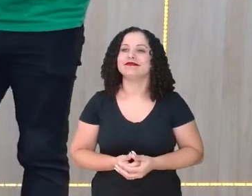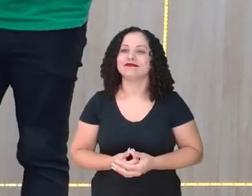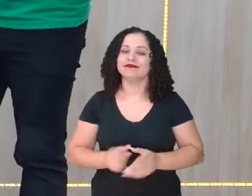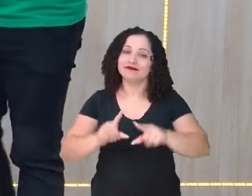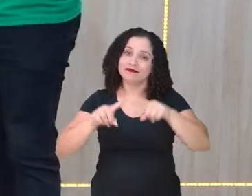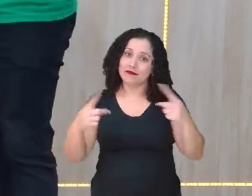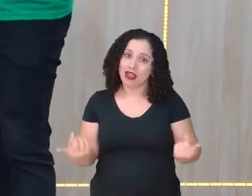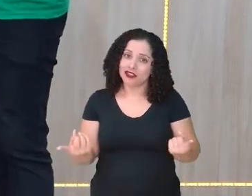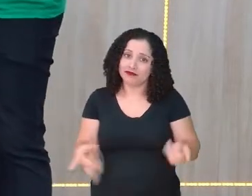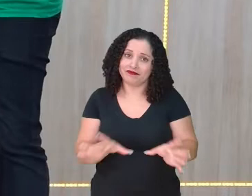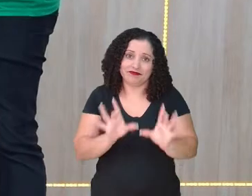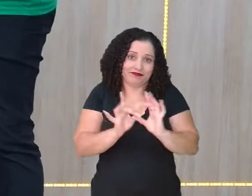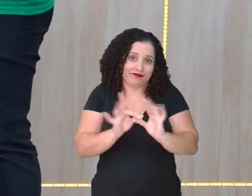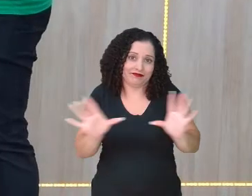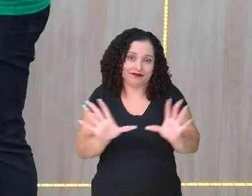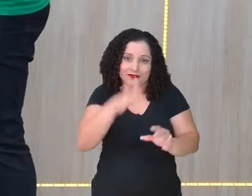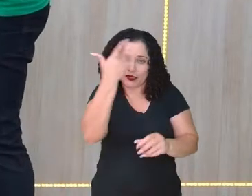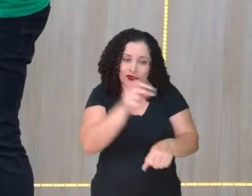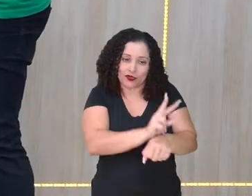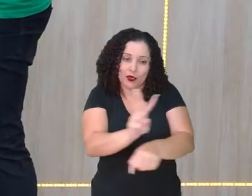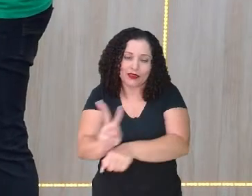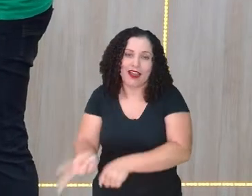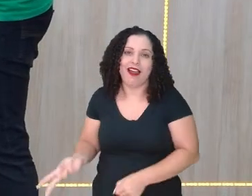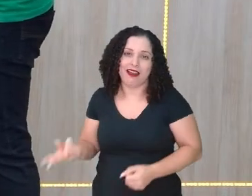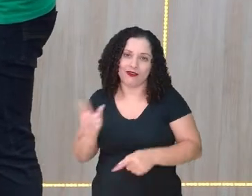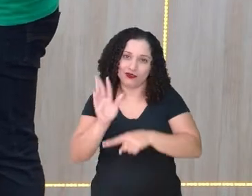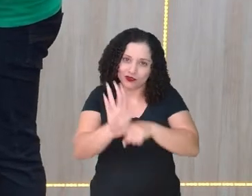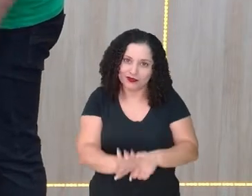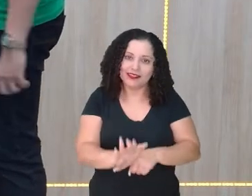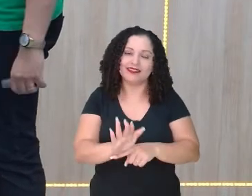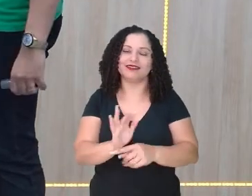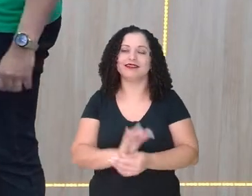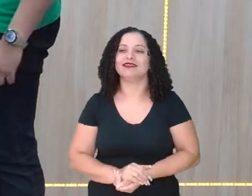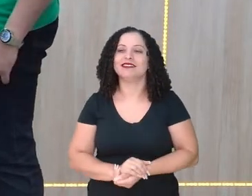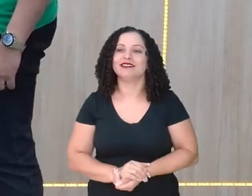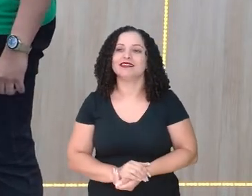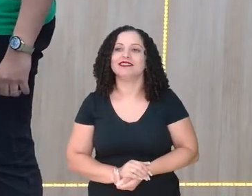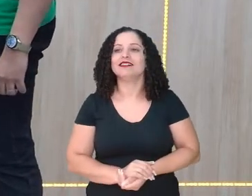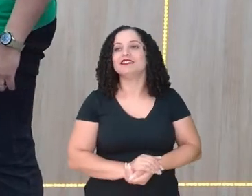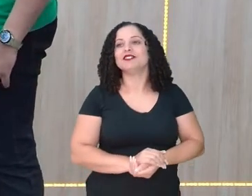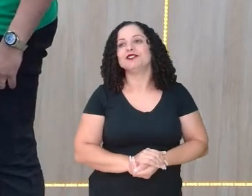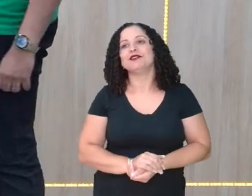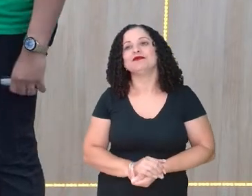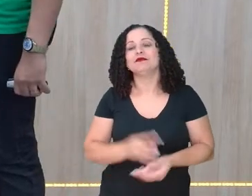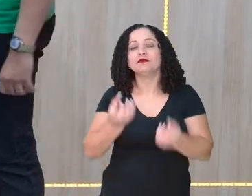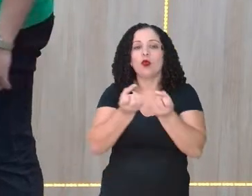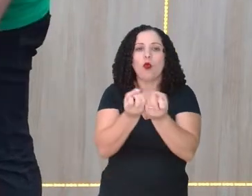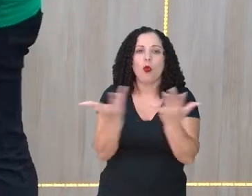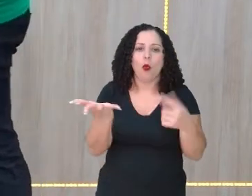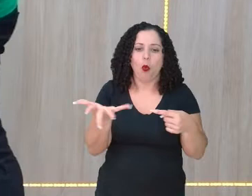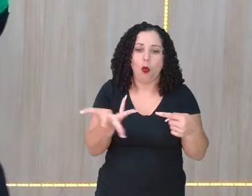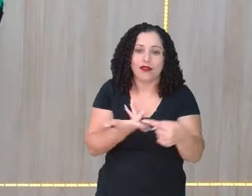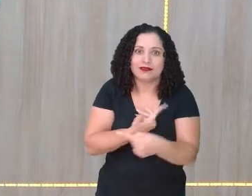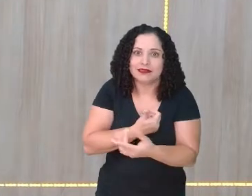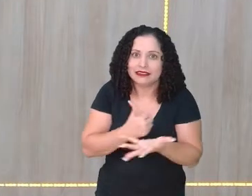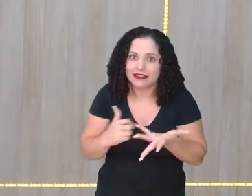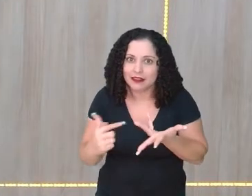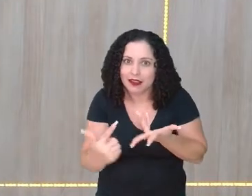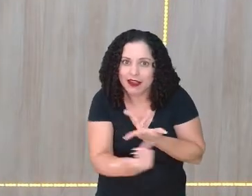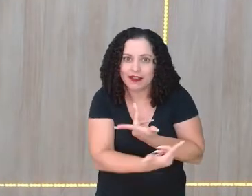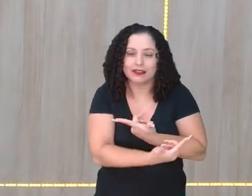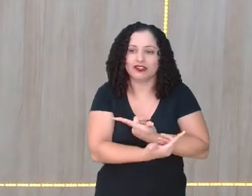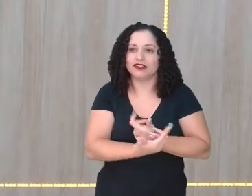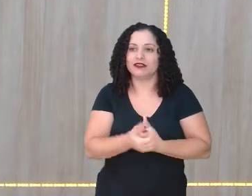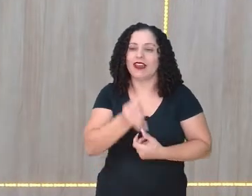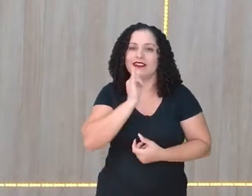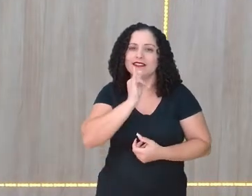Francisco de Assis estão cuidando aí para ajudar os animais. Então, a ideia de contável, de quantidade. Por exemplo, aqui, ó. How